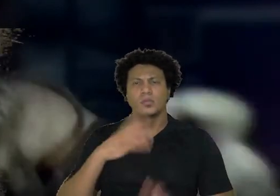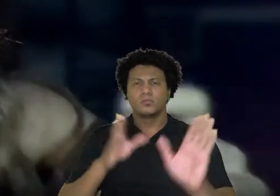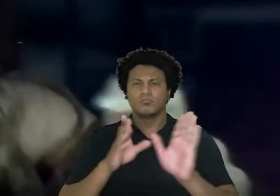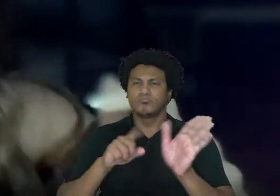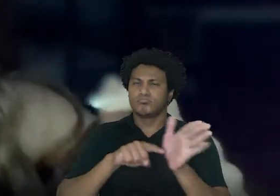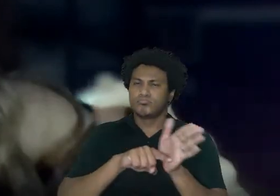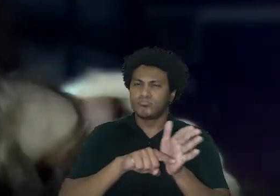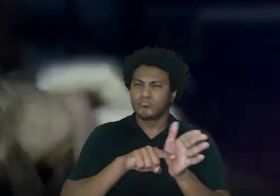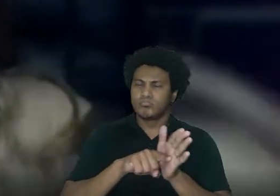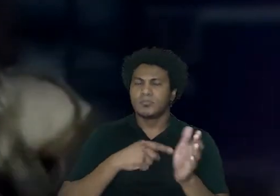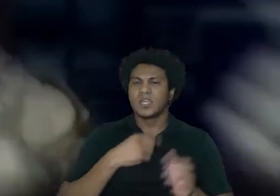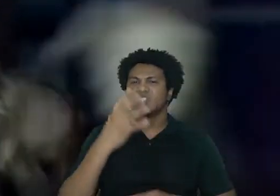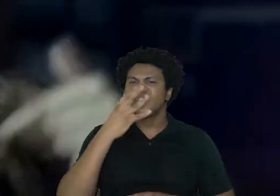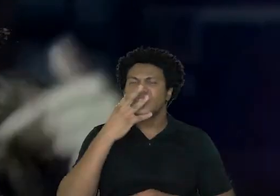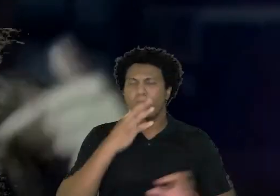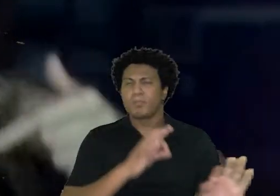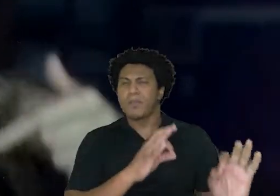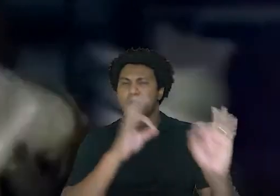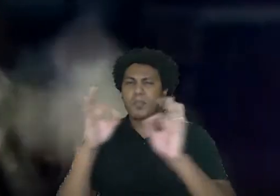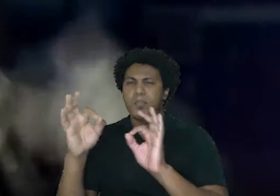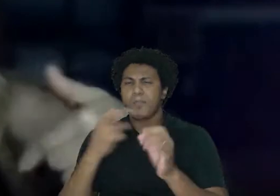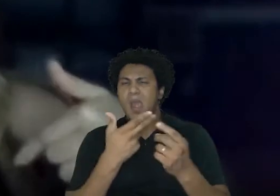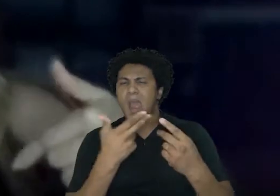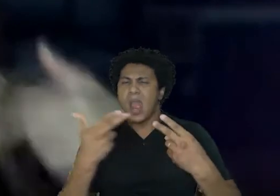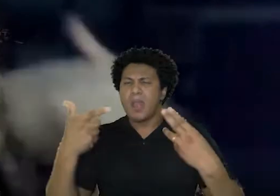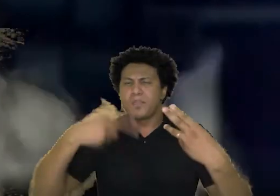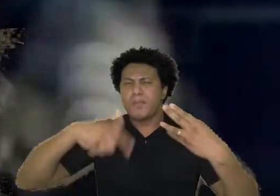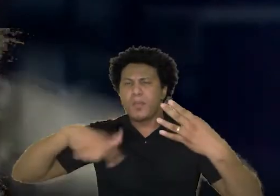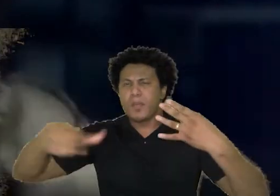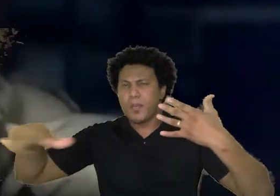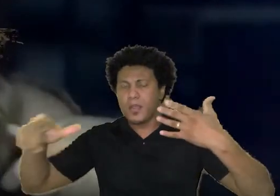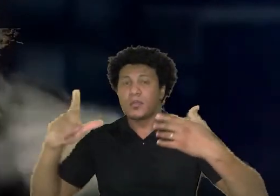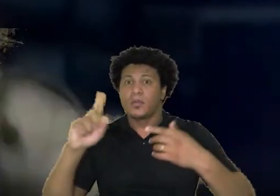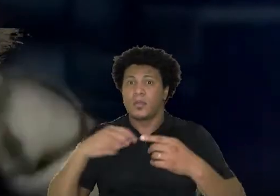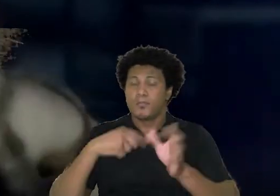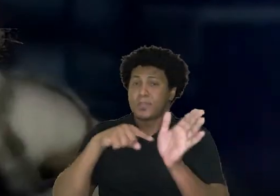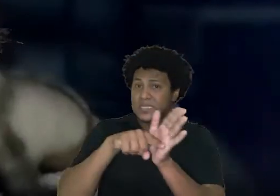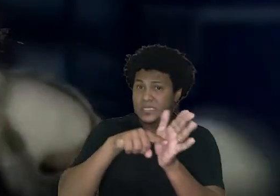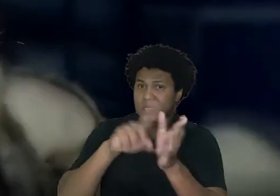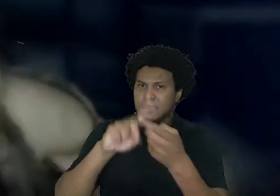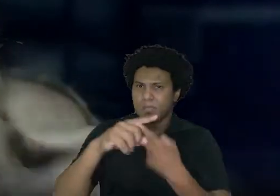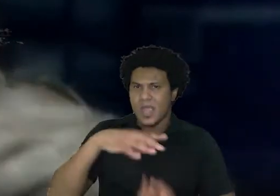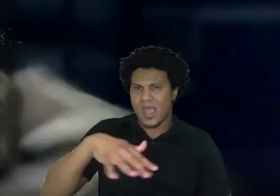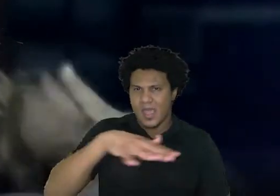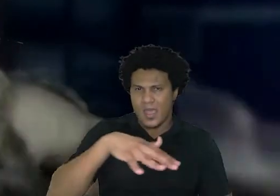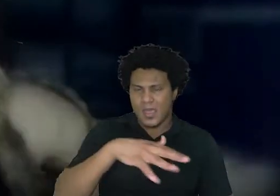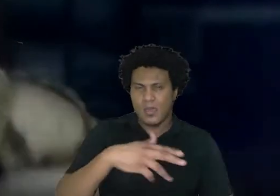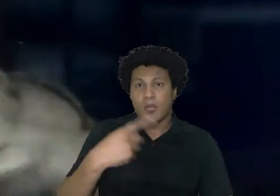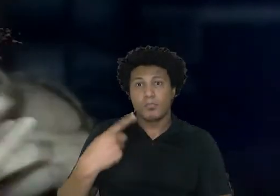E aí, eu comecei a vestir essa capa como uma escolha também, né?